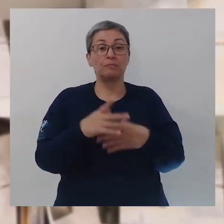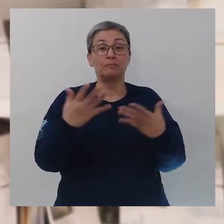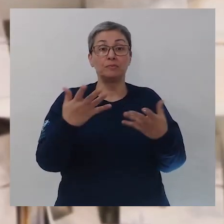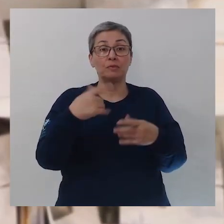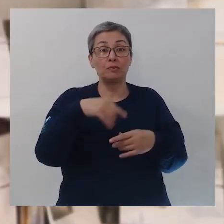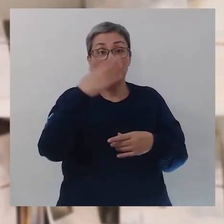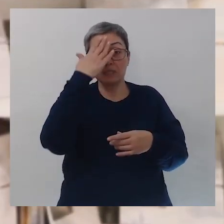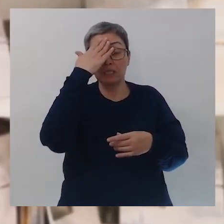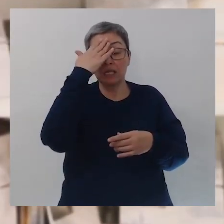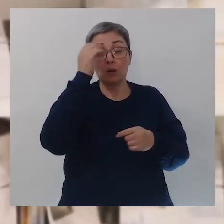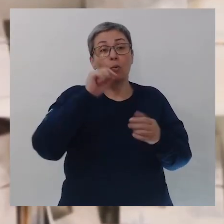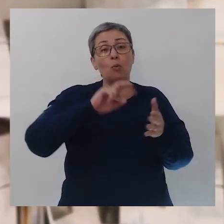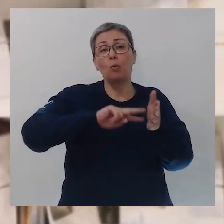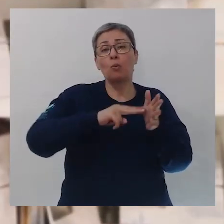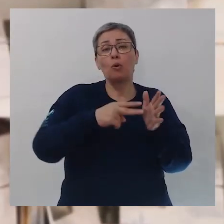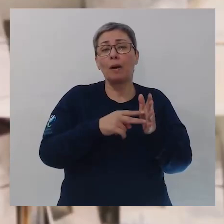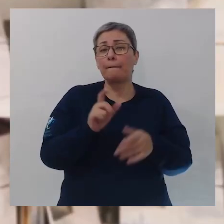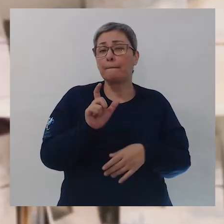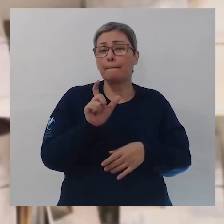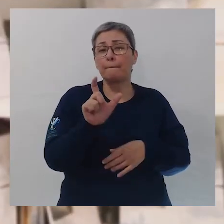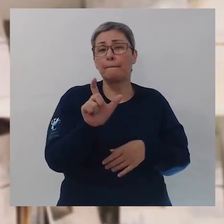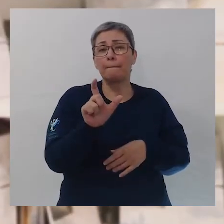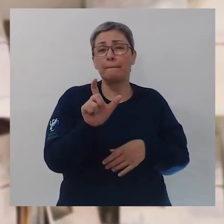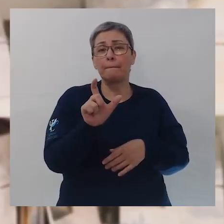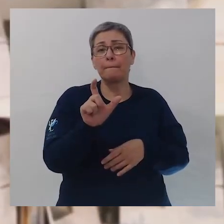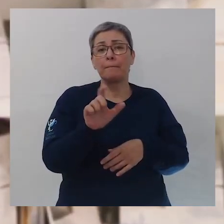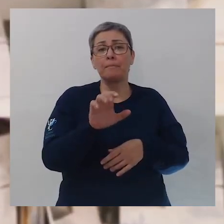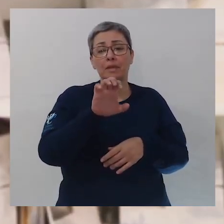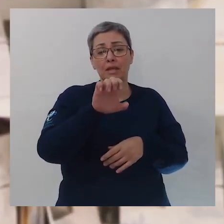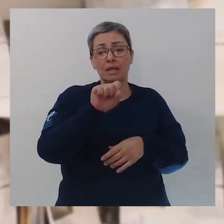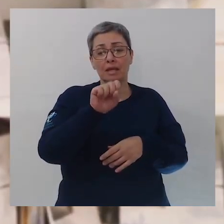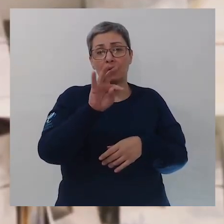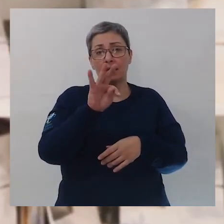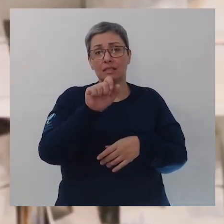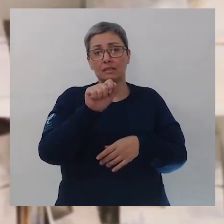aí? Você sabe o que quer dizer a palavra